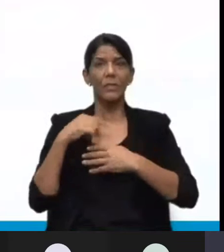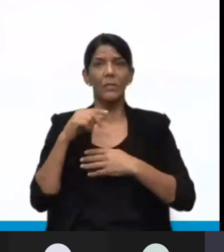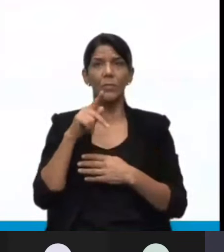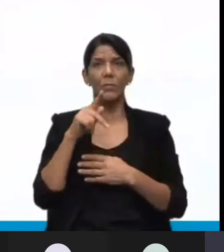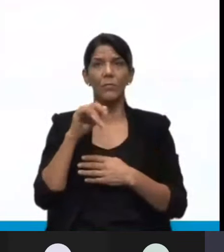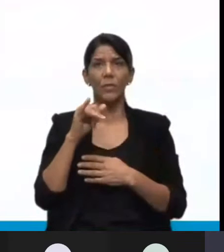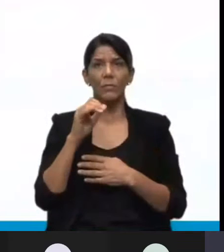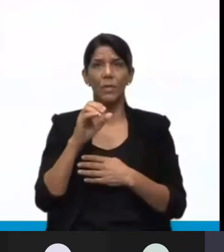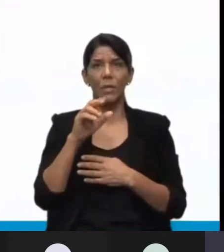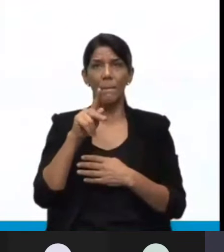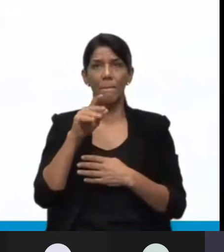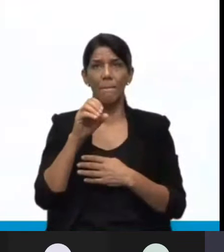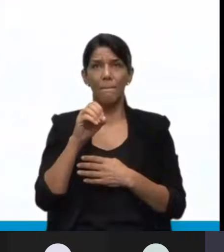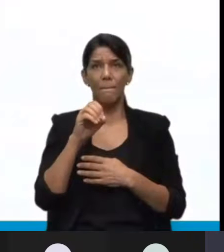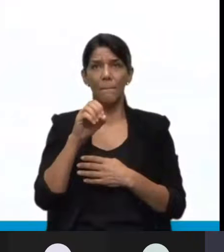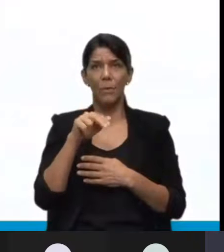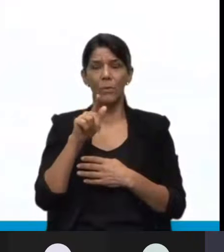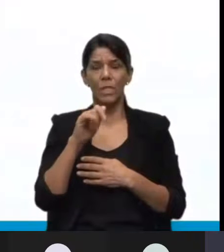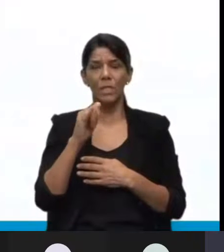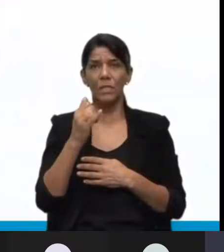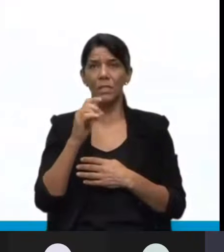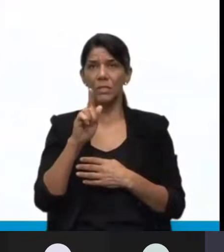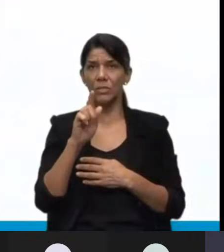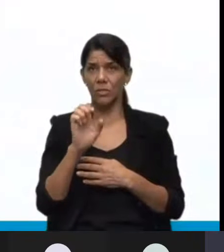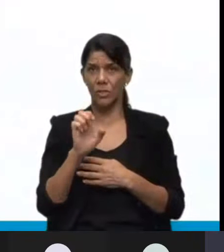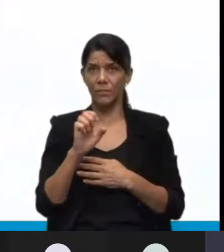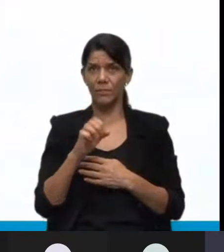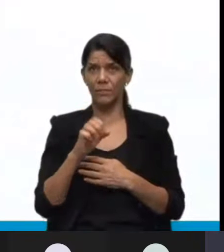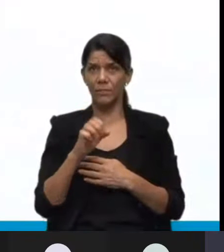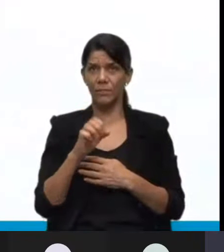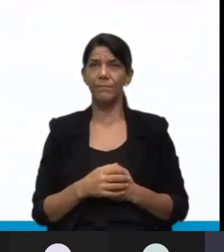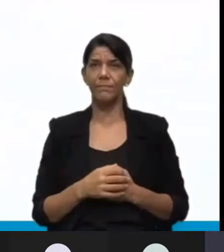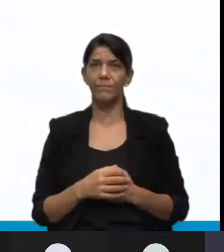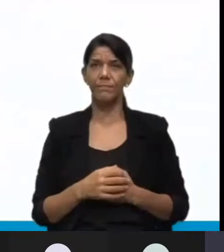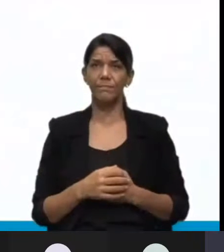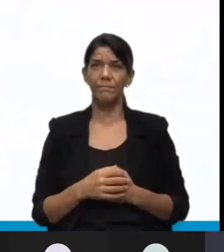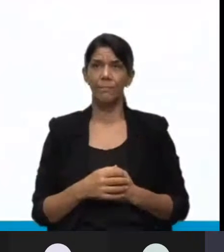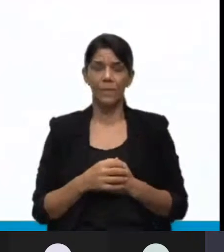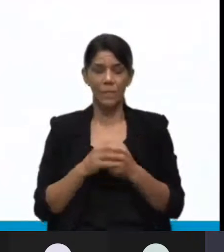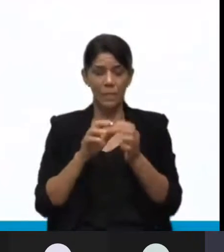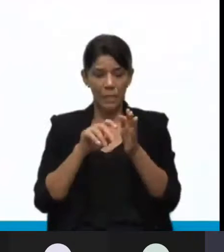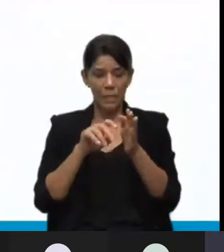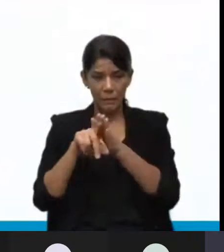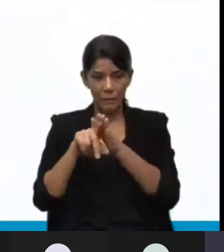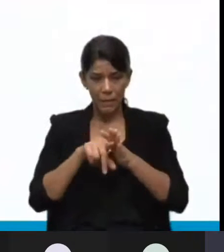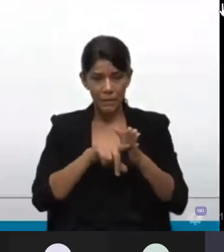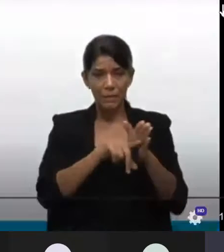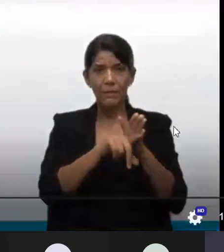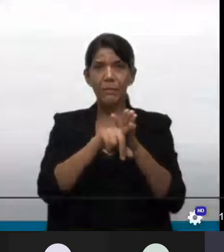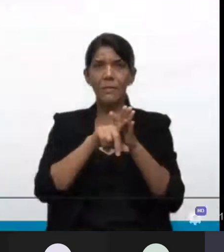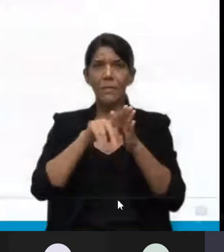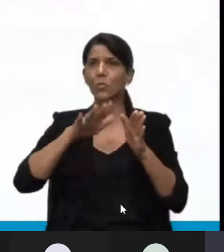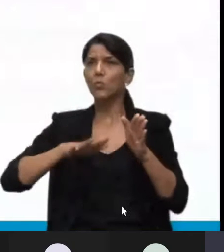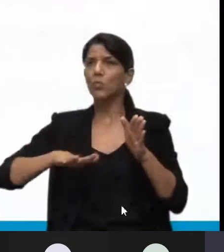são fibras de Purkinje. Então, correndo a lâmina aí,